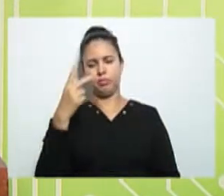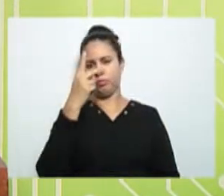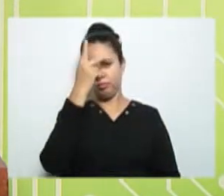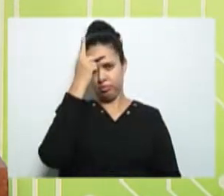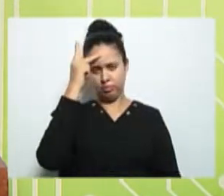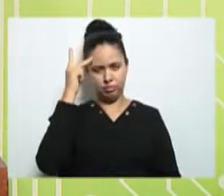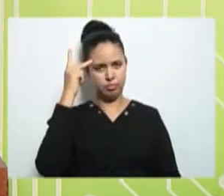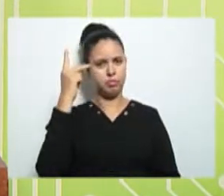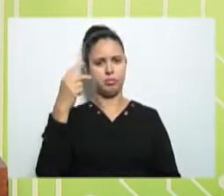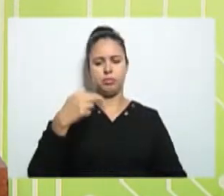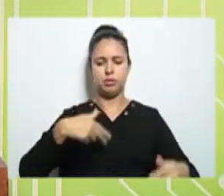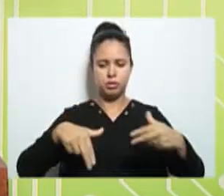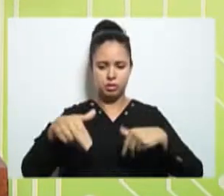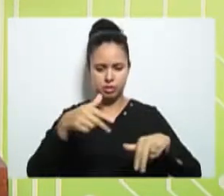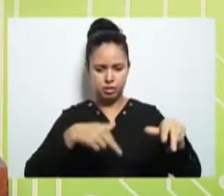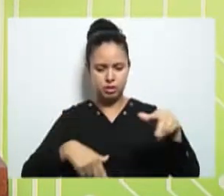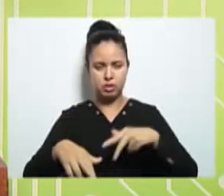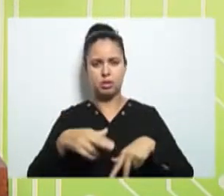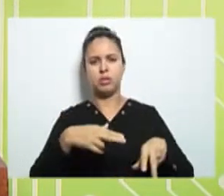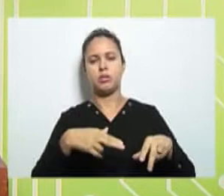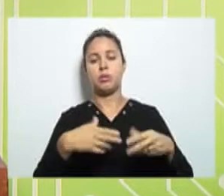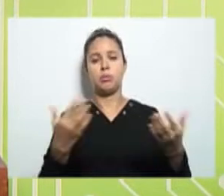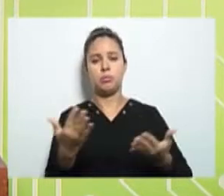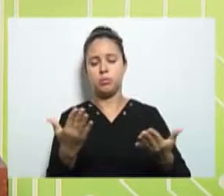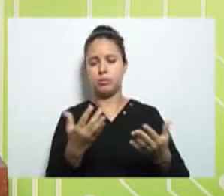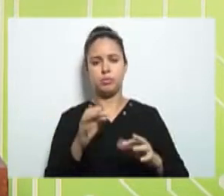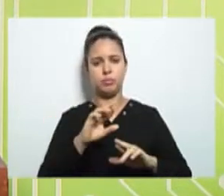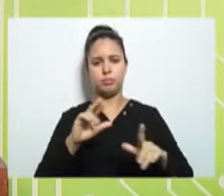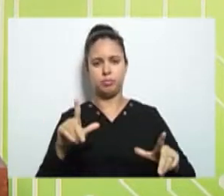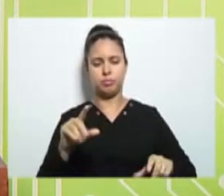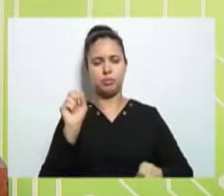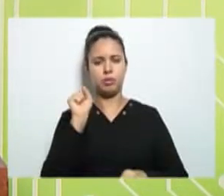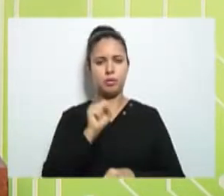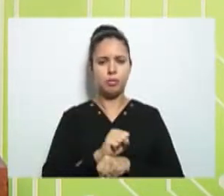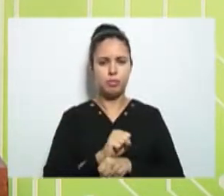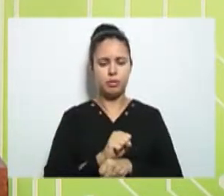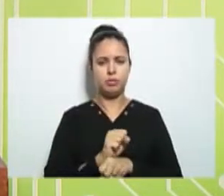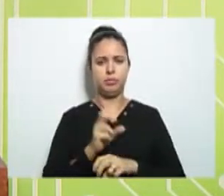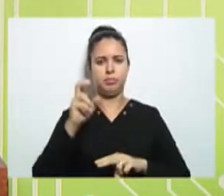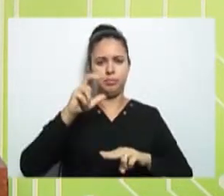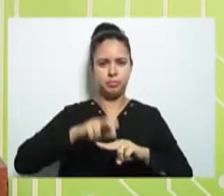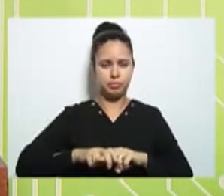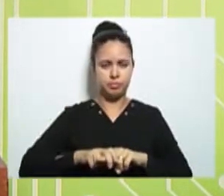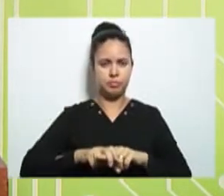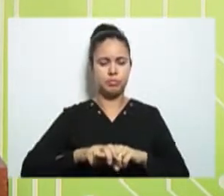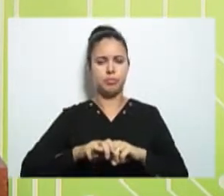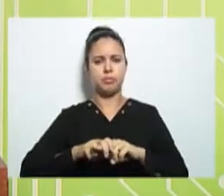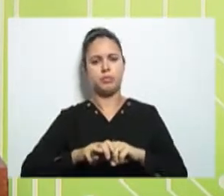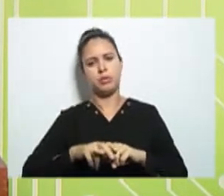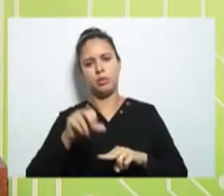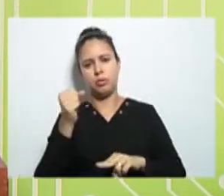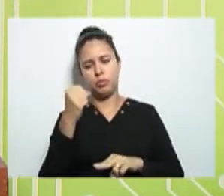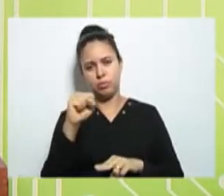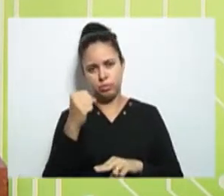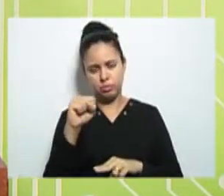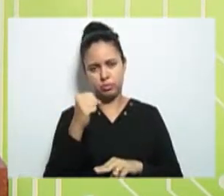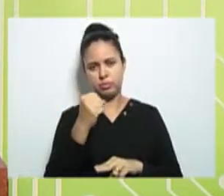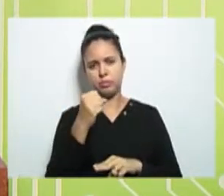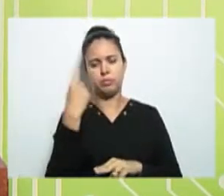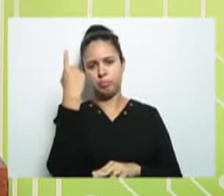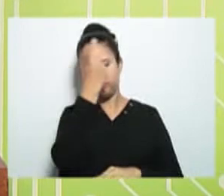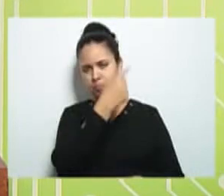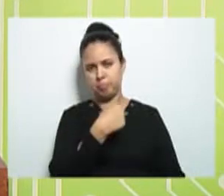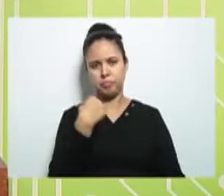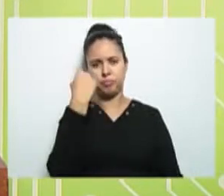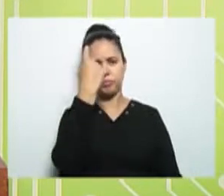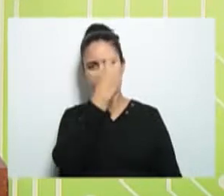nossa rotina. Então, hoje, é muito comum que você passe lá sentado no mínimo 8 horas na frente